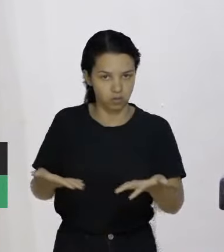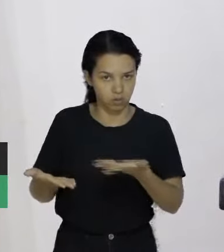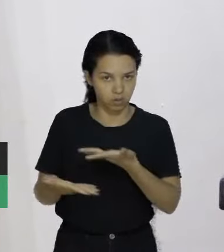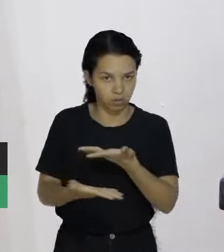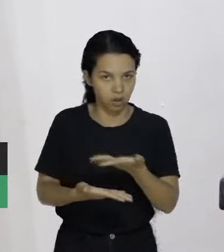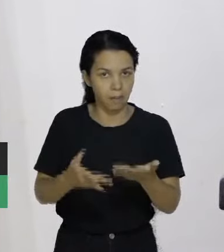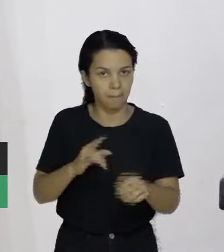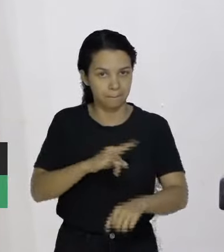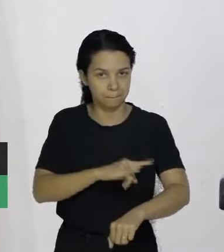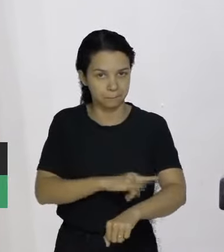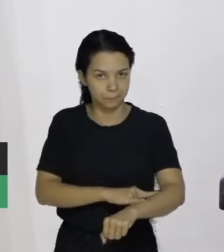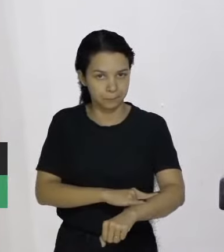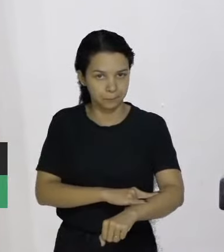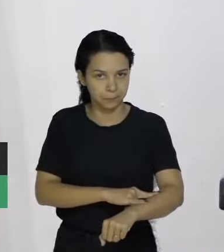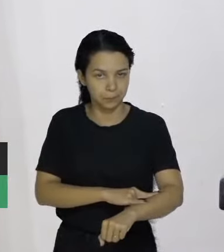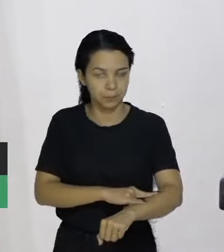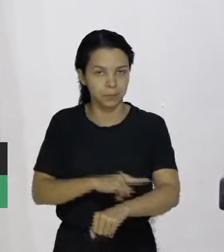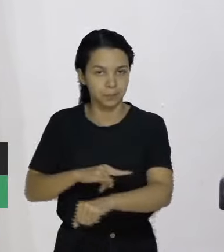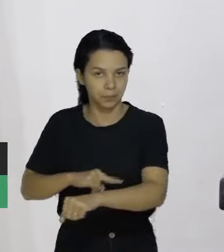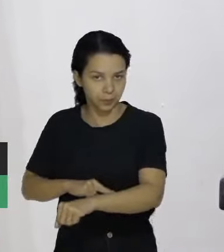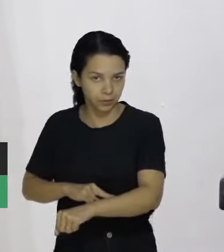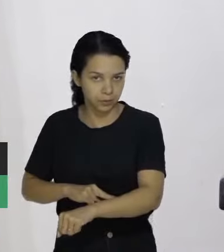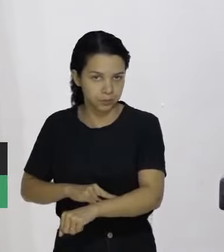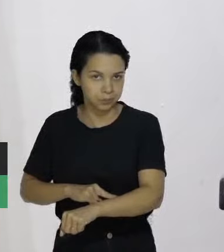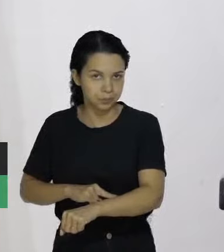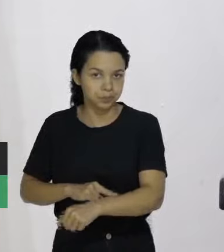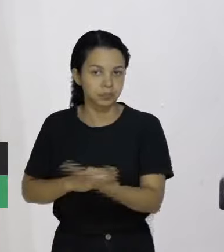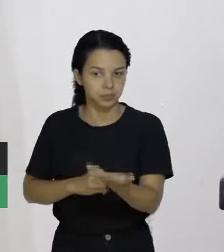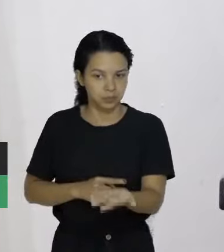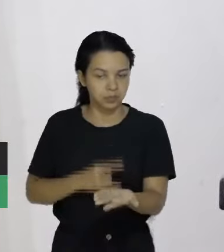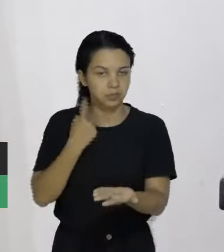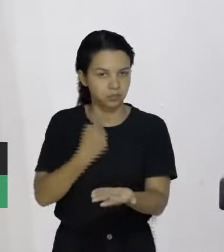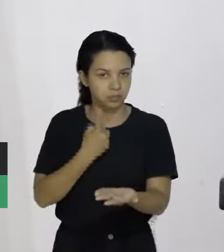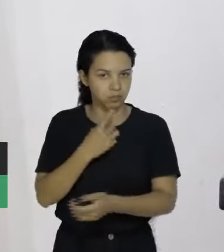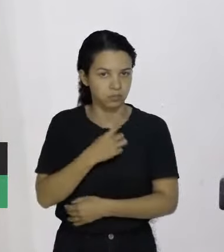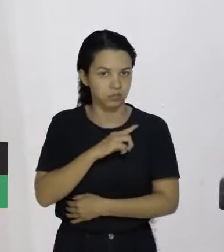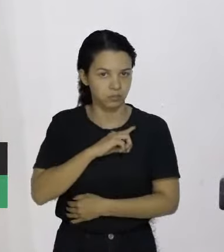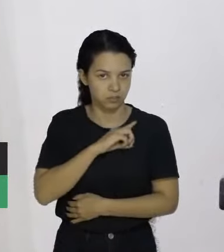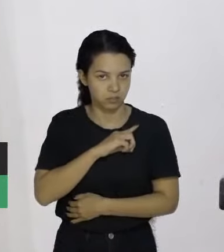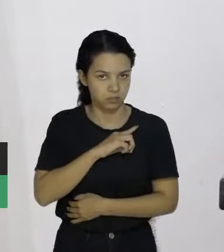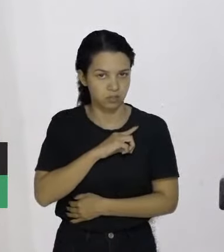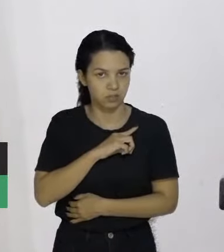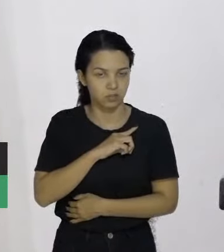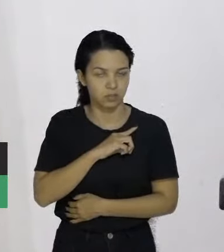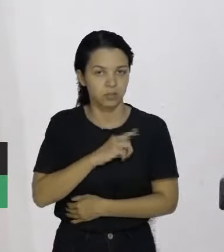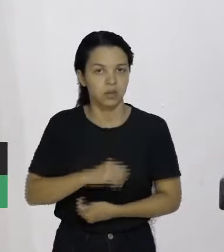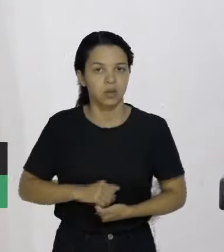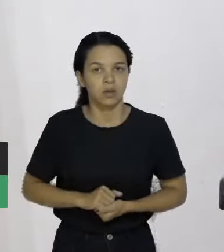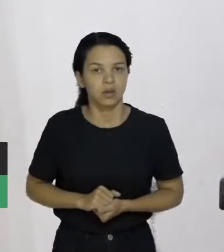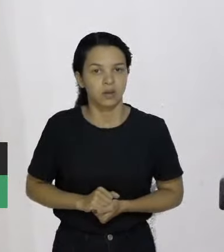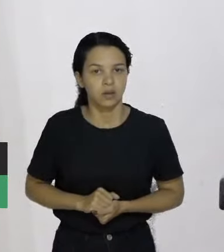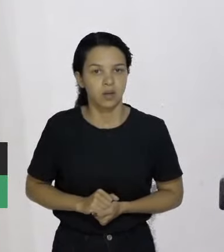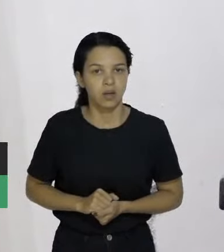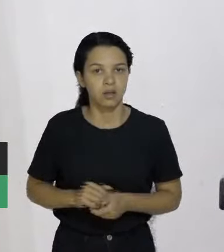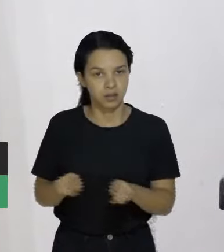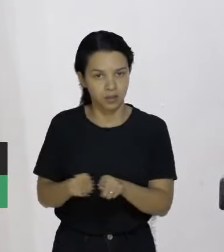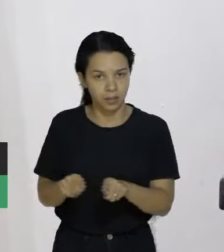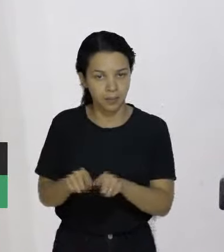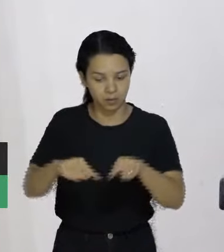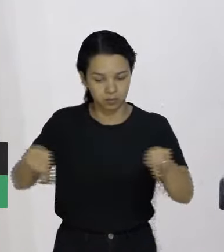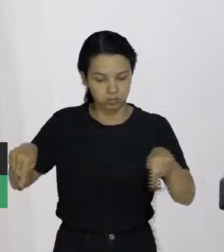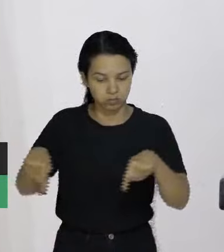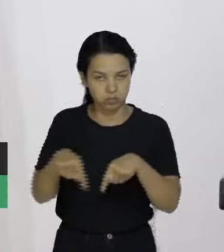Deputado Maurício só que Delegado de Polícia vestiários e dormitórios nós estamos